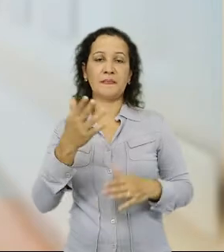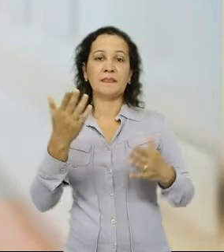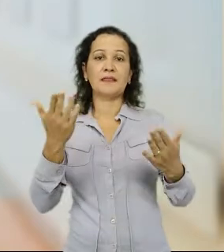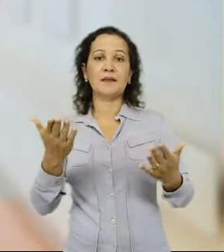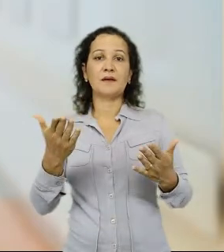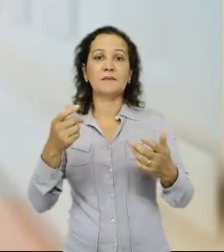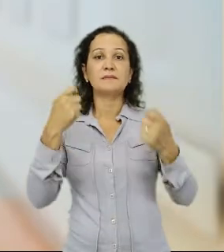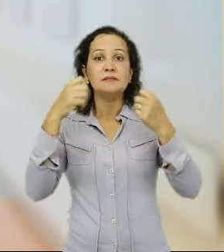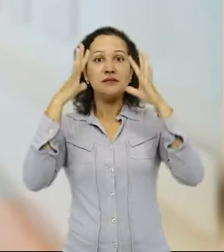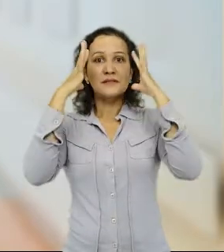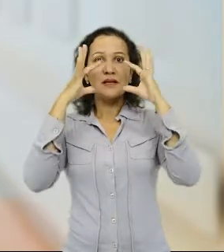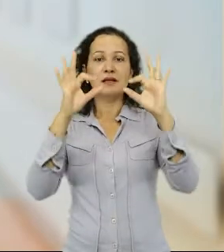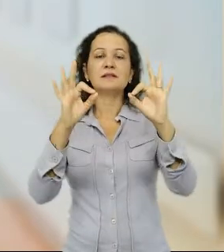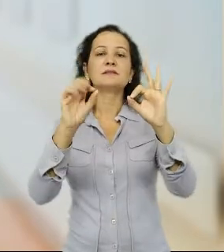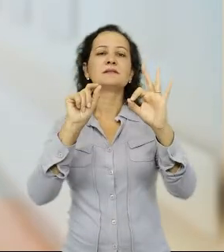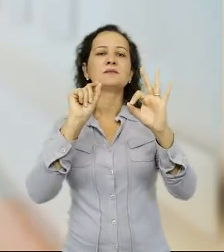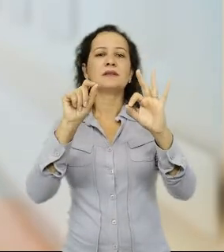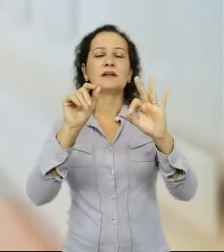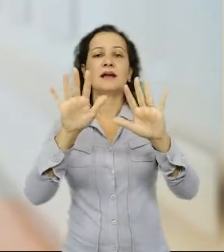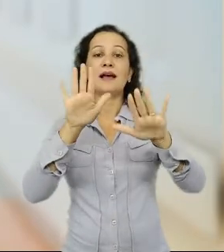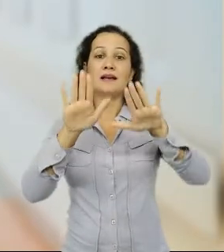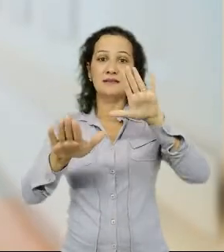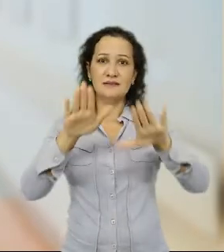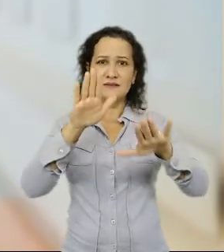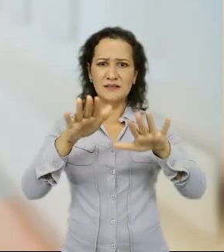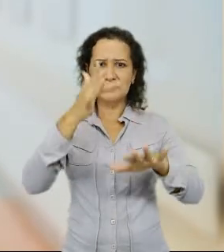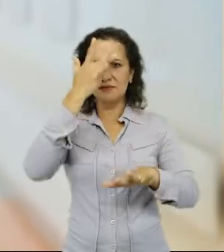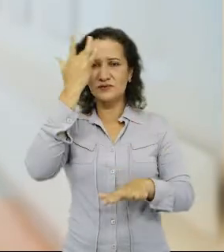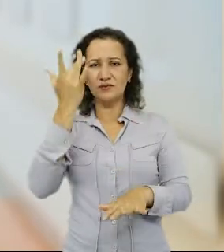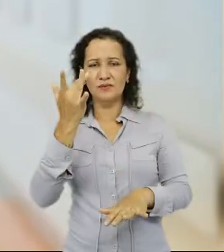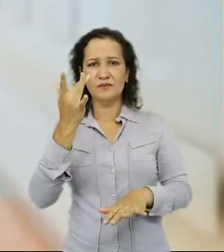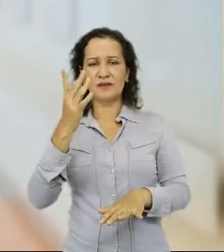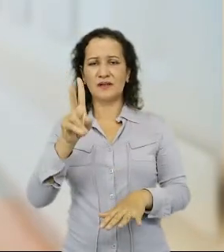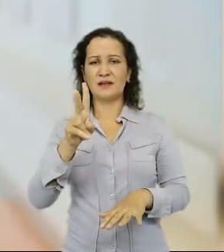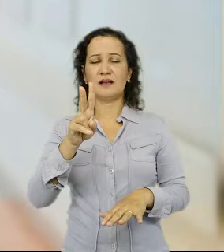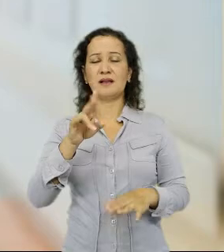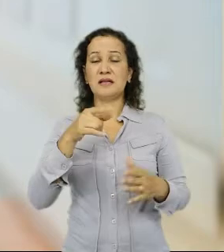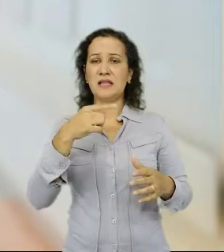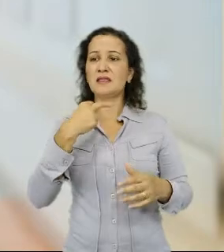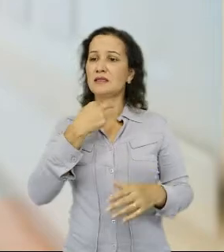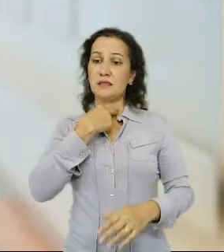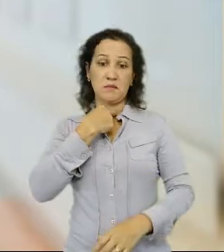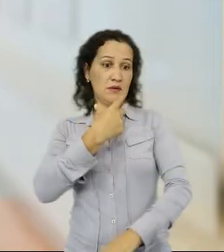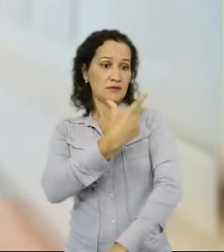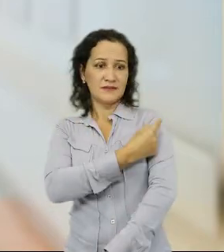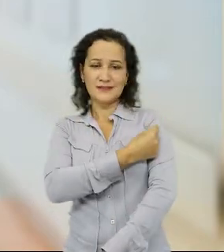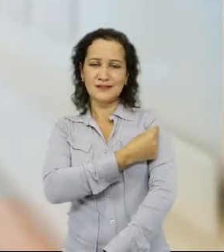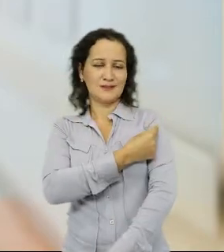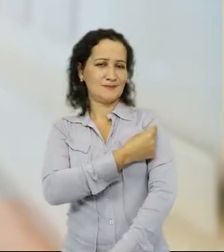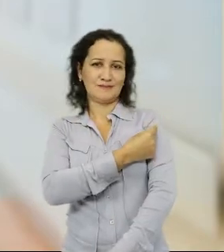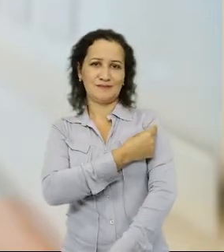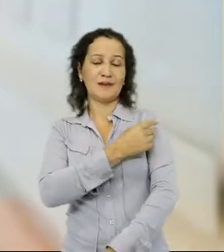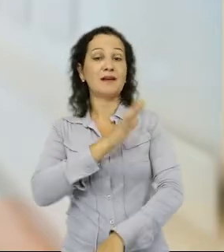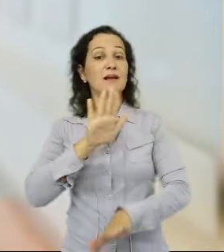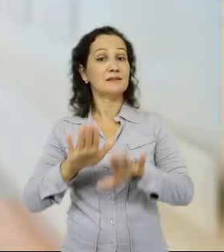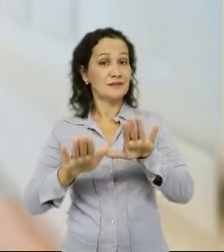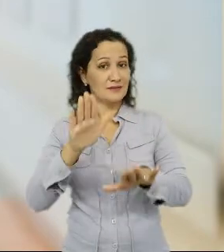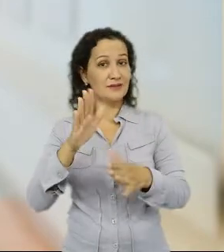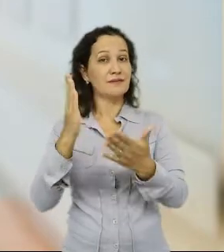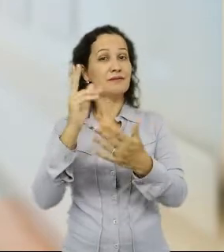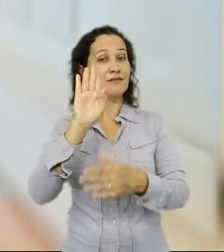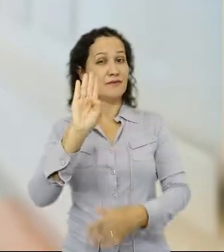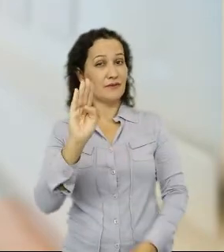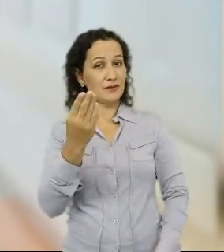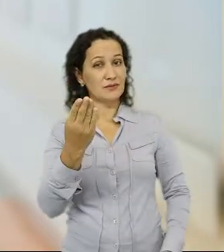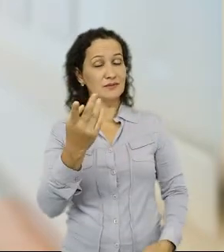atenção as falsas contraindicações. Vamos pontuar em aula para você ter acesso a essas informações e